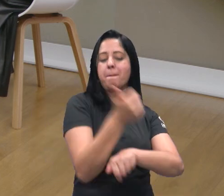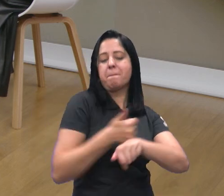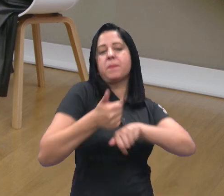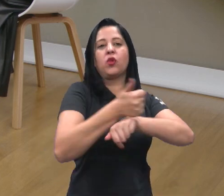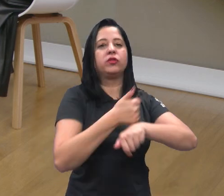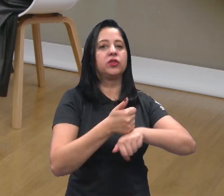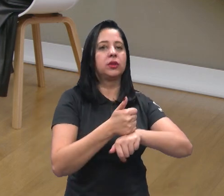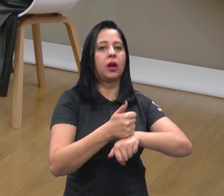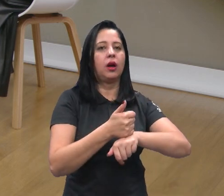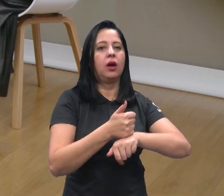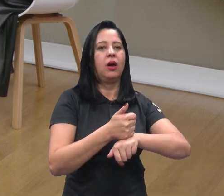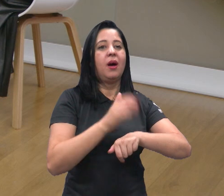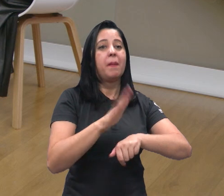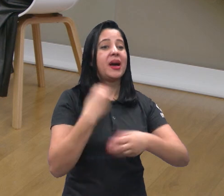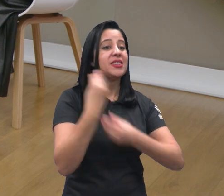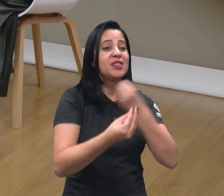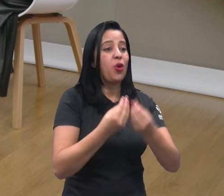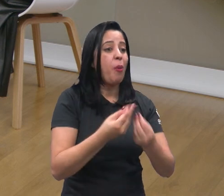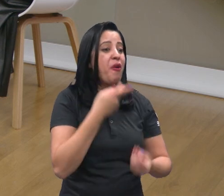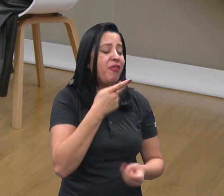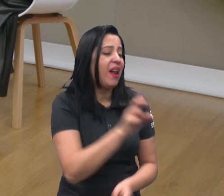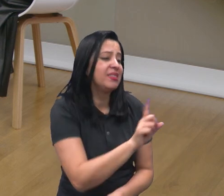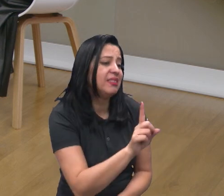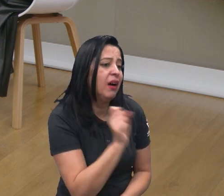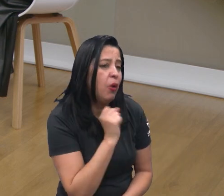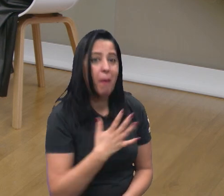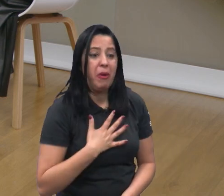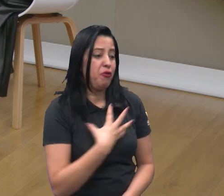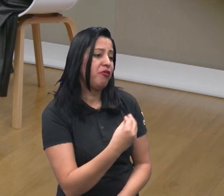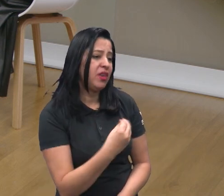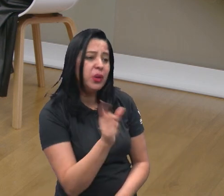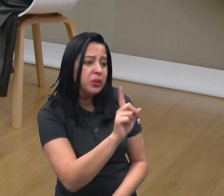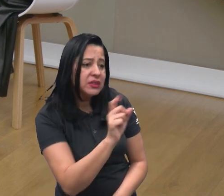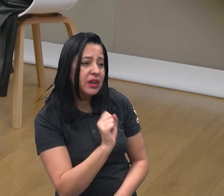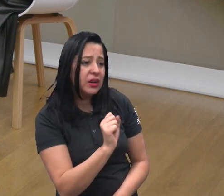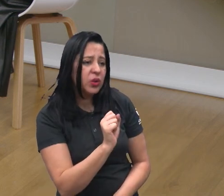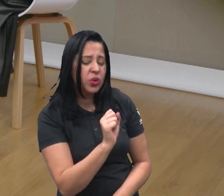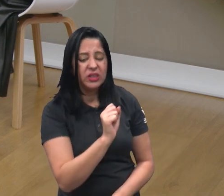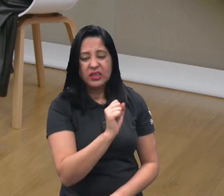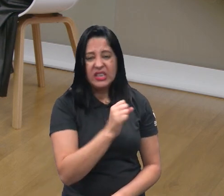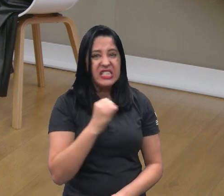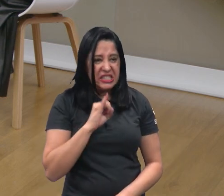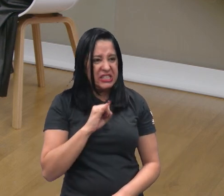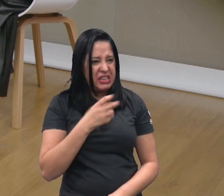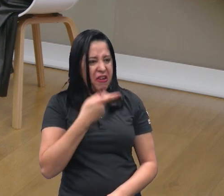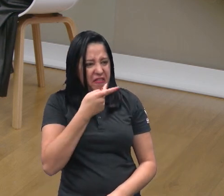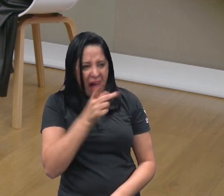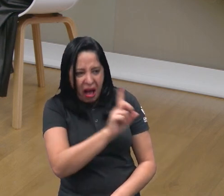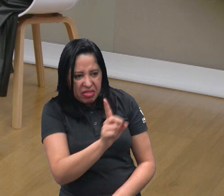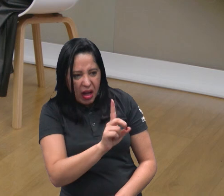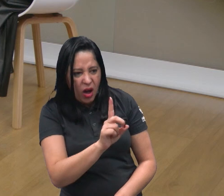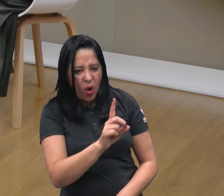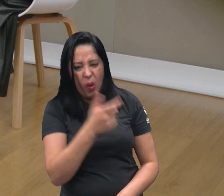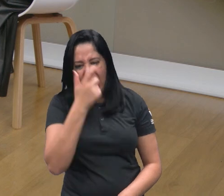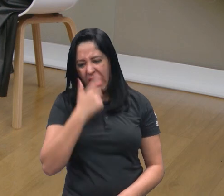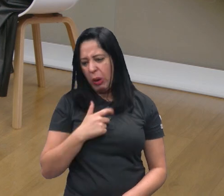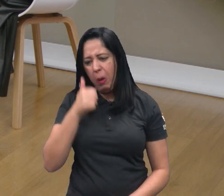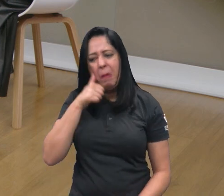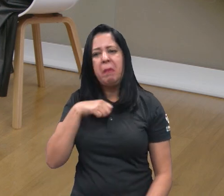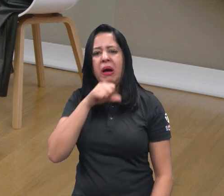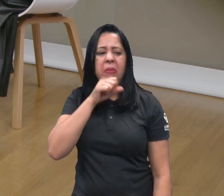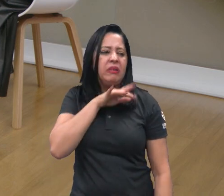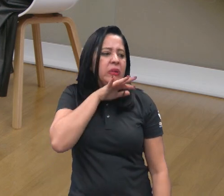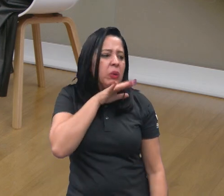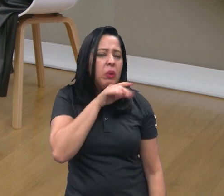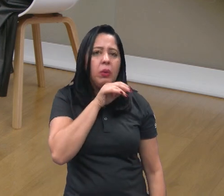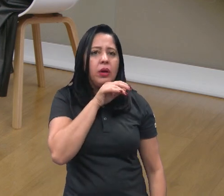questão, mas como que eu vou falar não pro meu filho? Nossa, eu não sou uma boa mãe, mas não só para o filho, para todas as questões, né? Gostaria que você frisasse um pouquinho